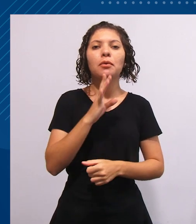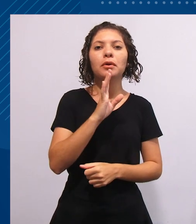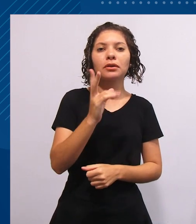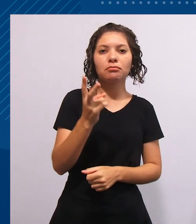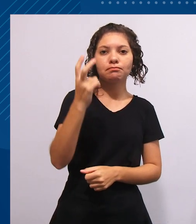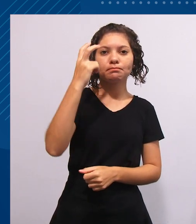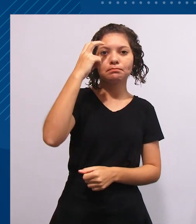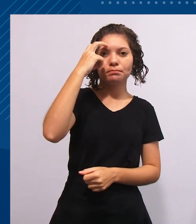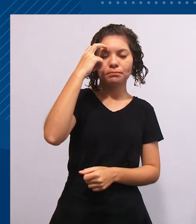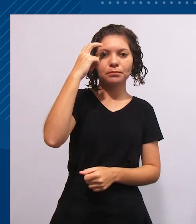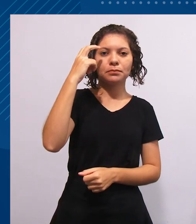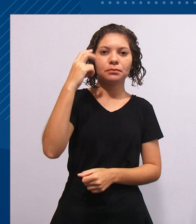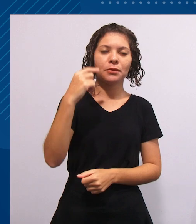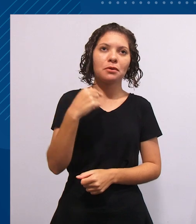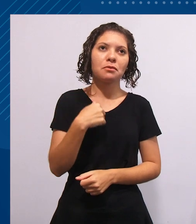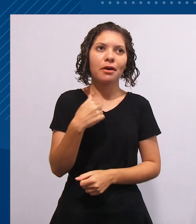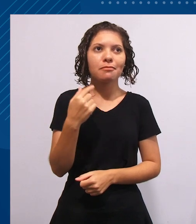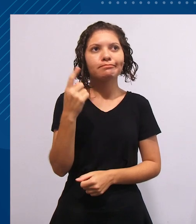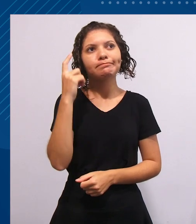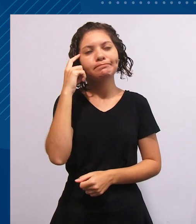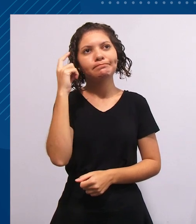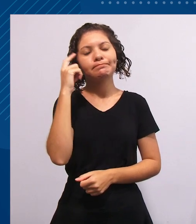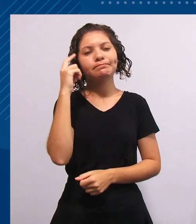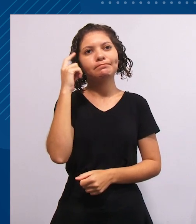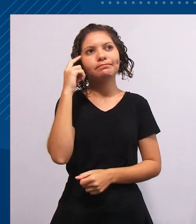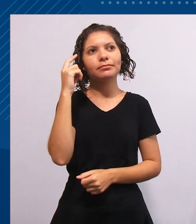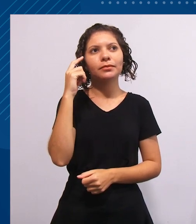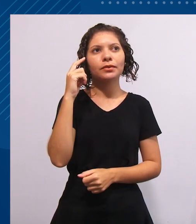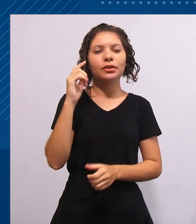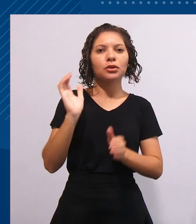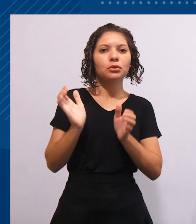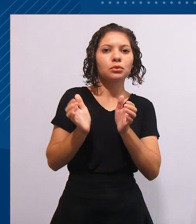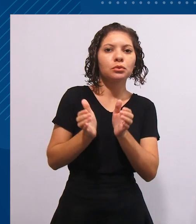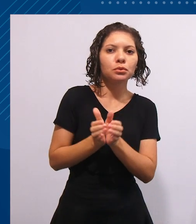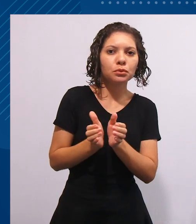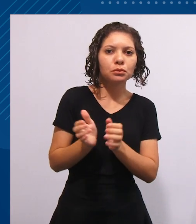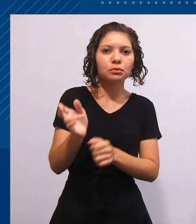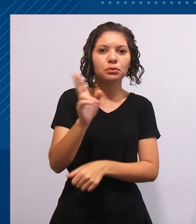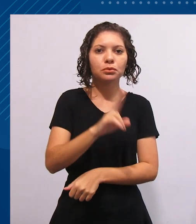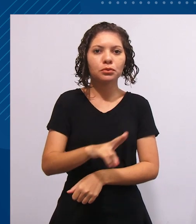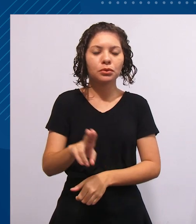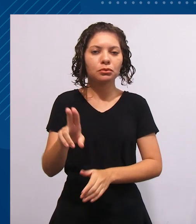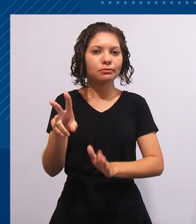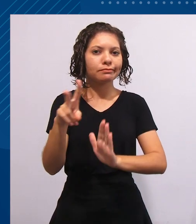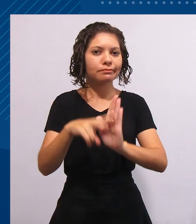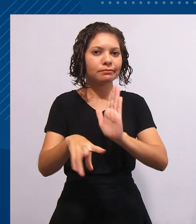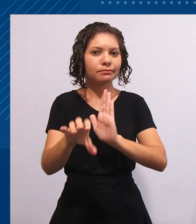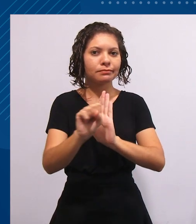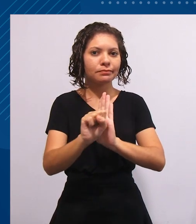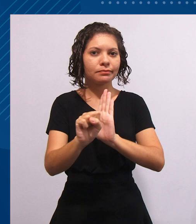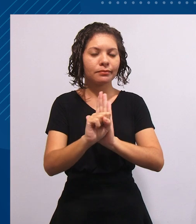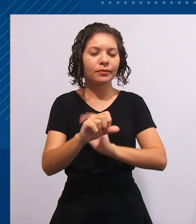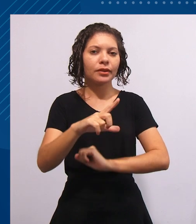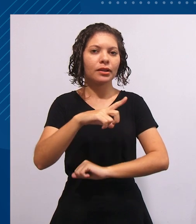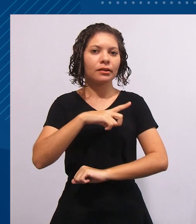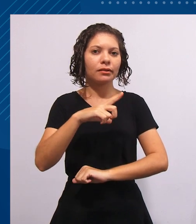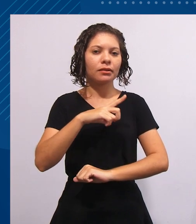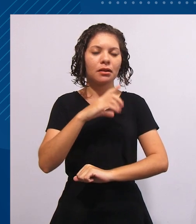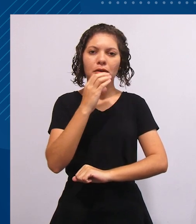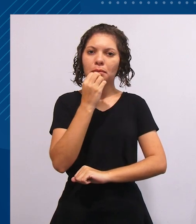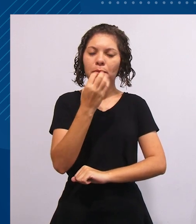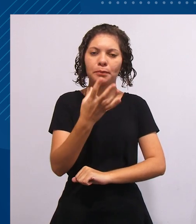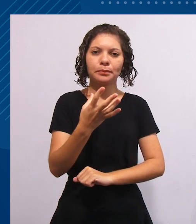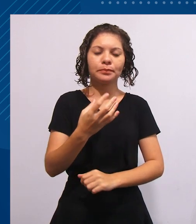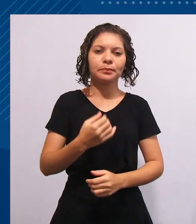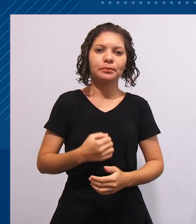acho que nessa perspectiva essa mobilização que o cinema e o e o audiovisual provoca é muito significativa escuta isso